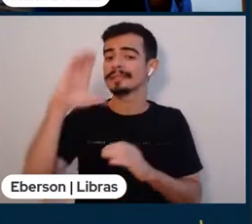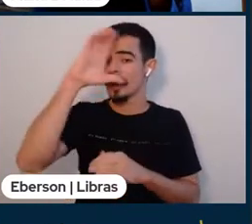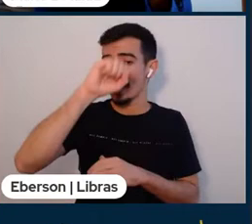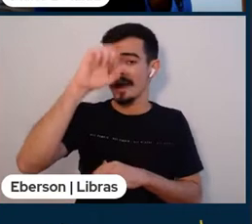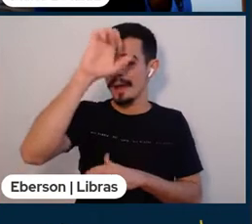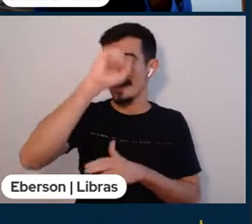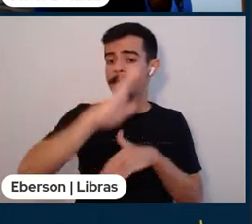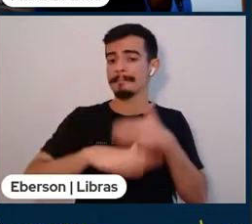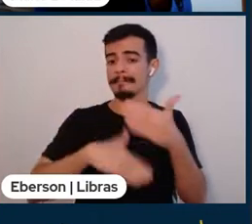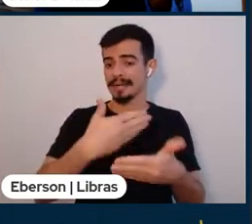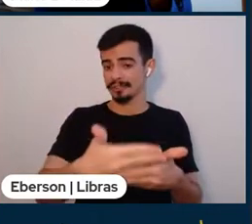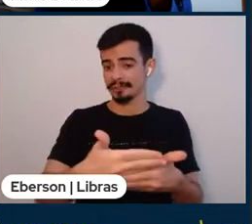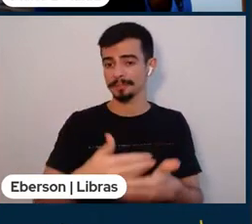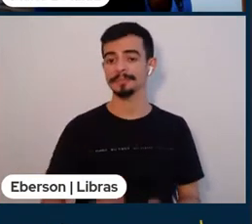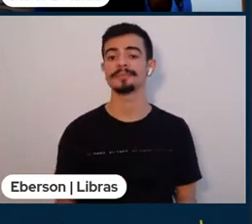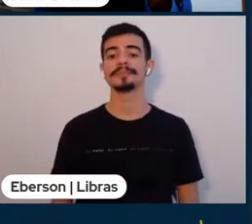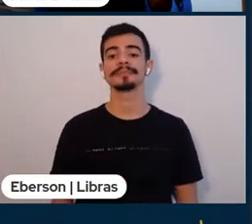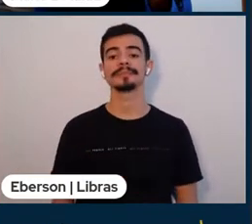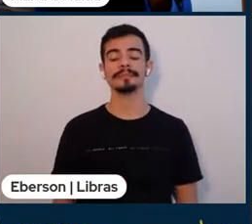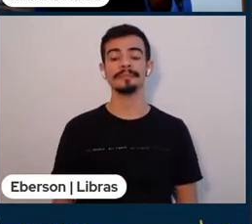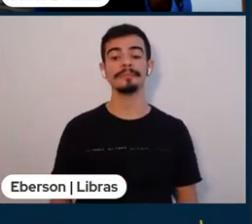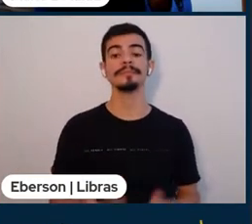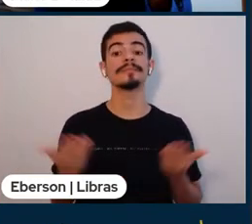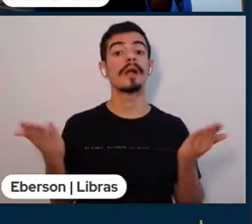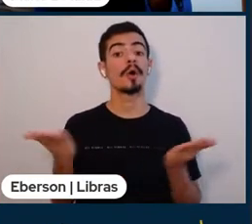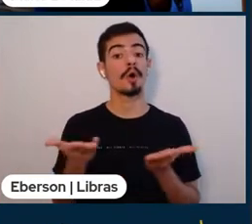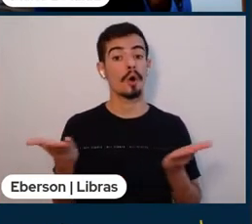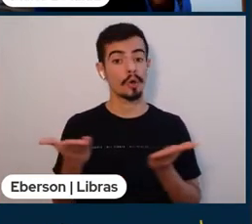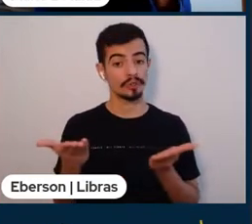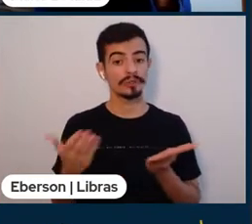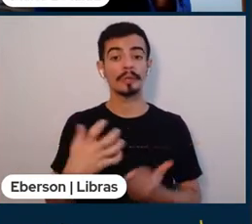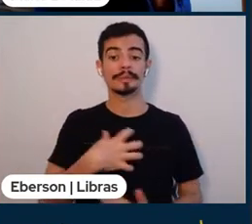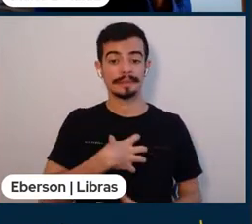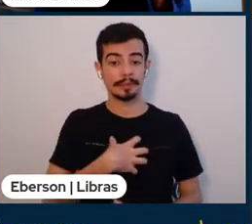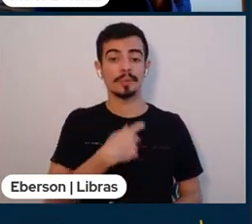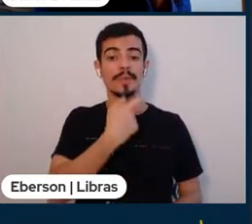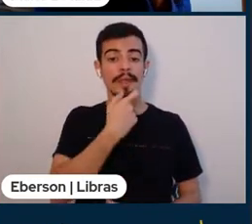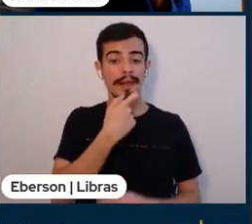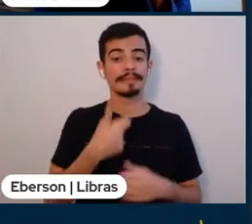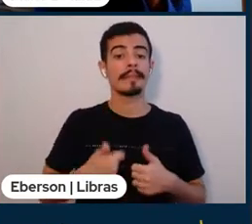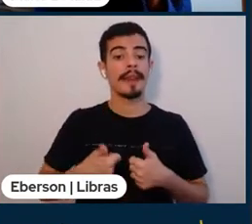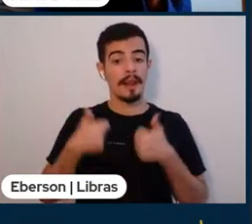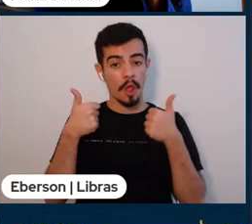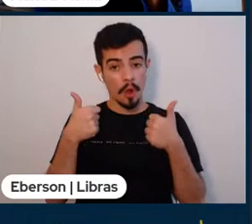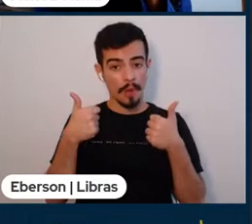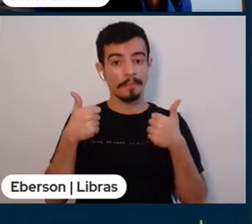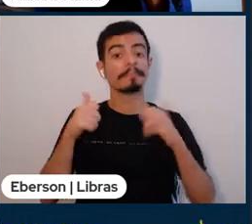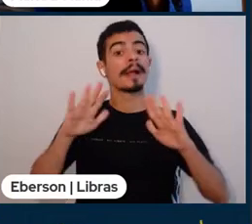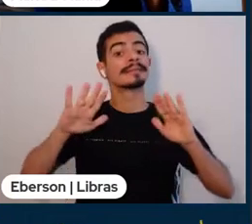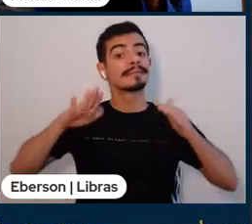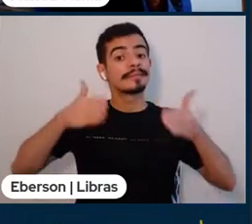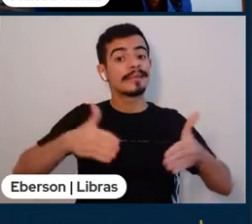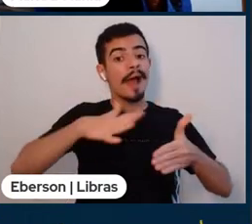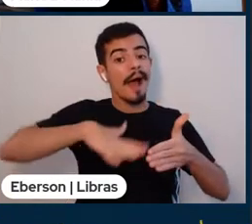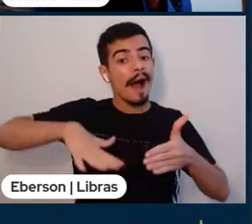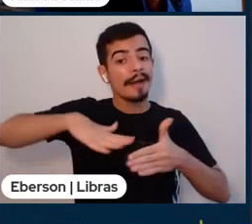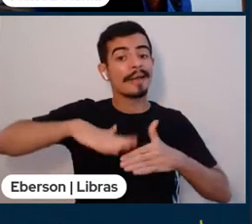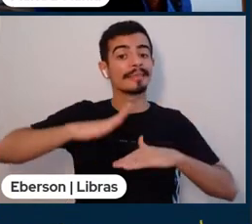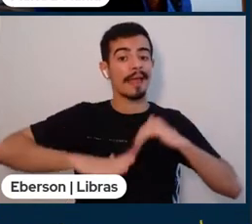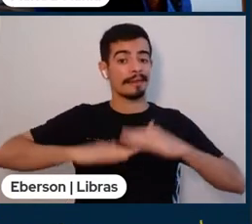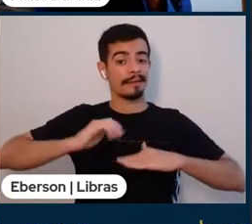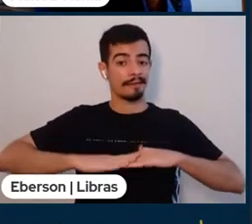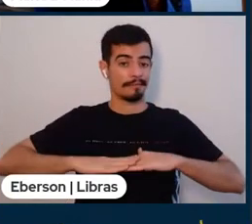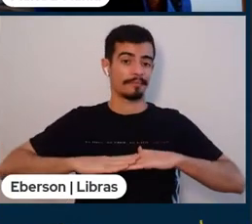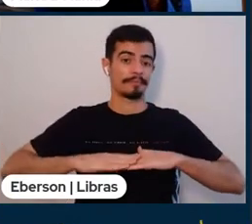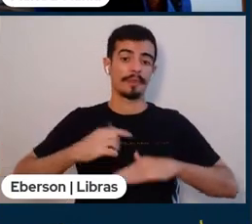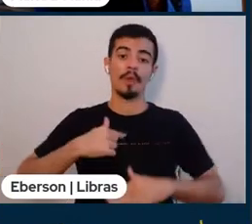E hoje eu sinto que o meu inglês está um pouco melhor, mas o meu inglês técnico. Então, por exemplo, eu consigo